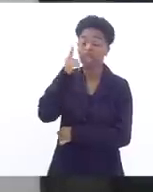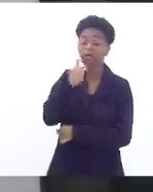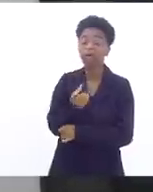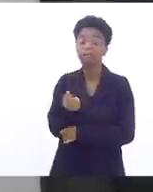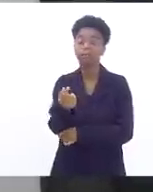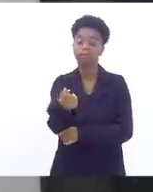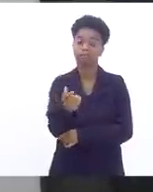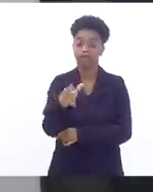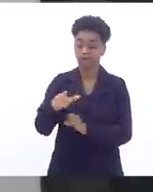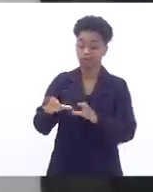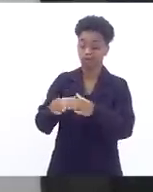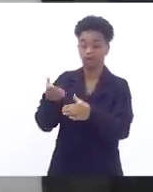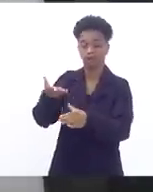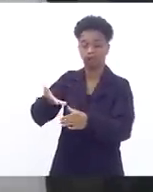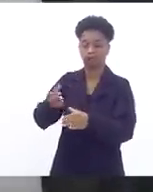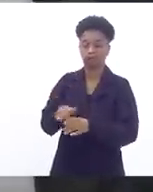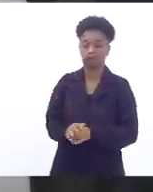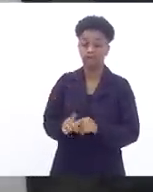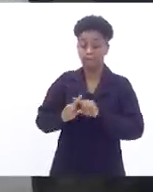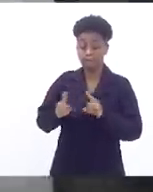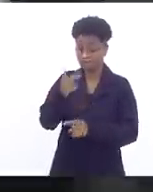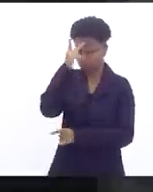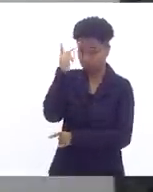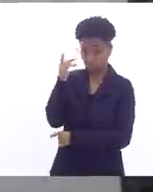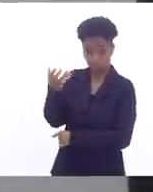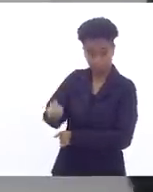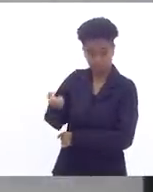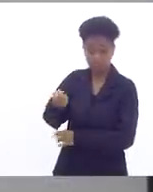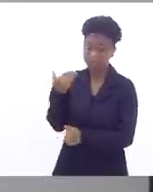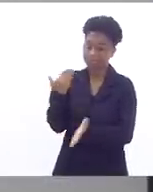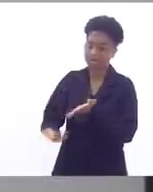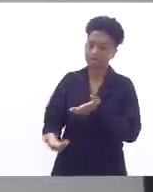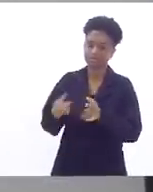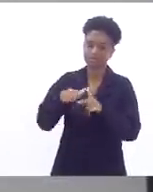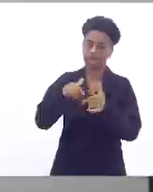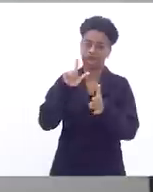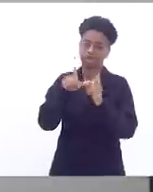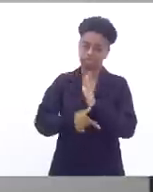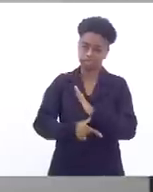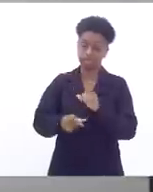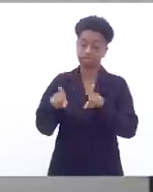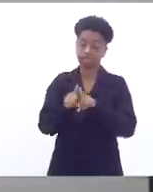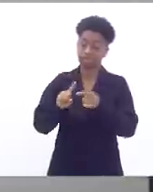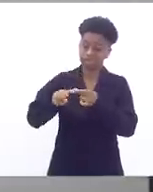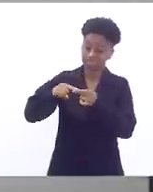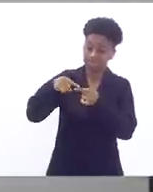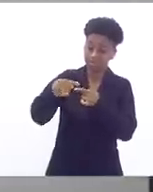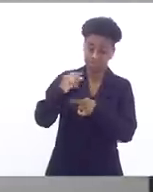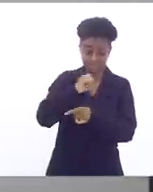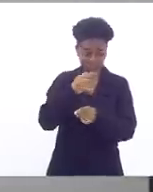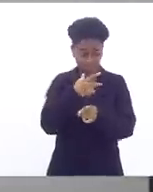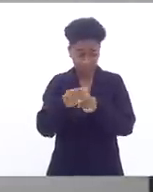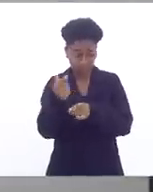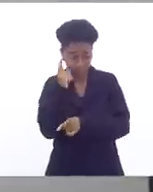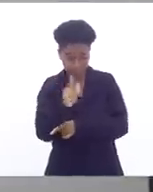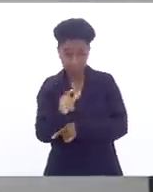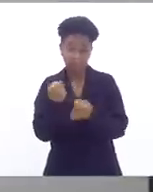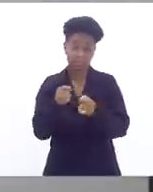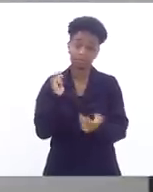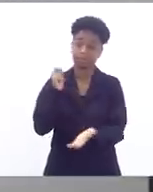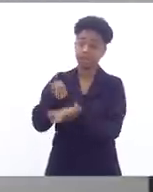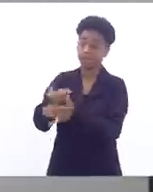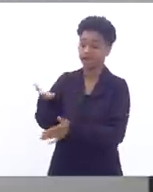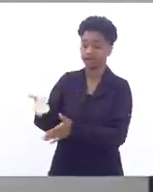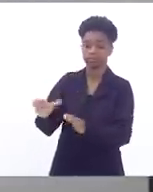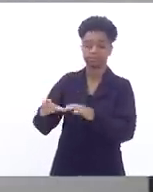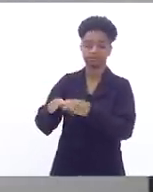evidentemente os pensionistas perdem no atraso e quando vier a ganhar ainda tem que pagar o percentual para a